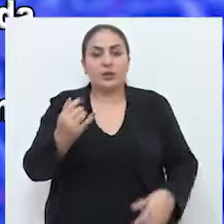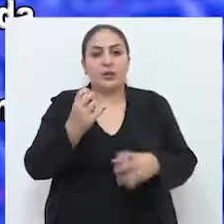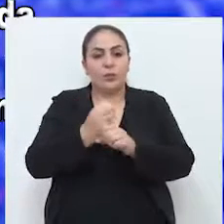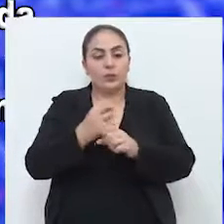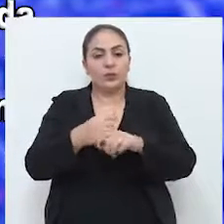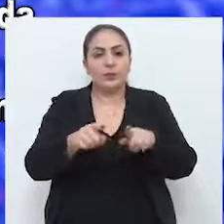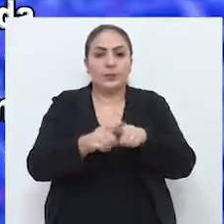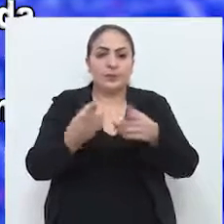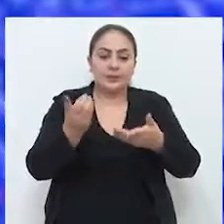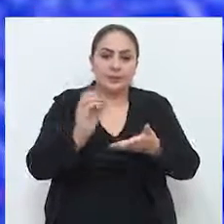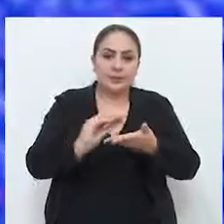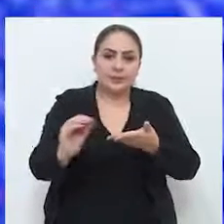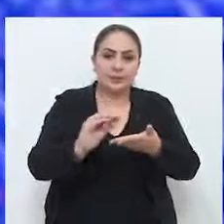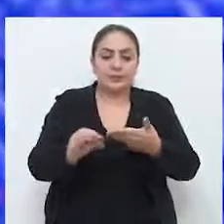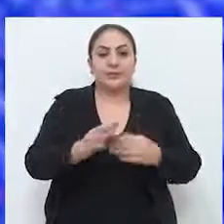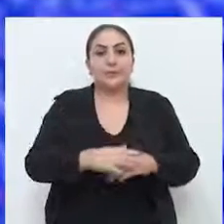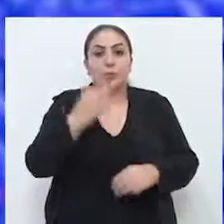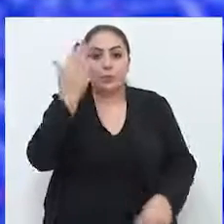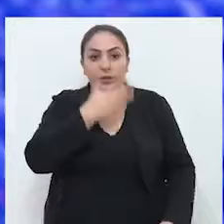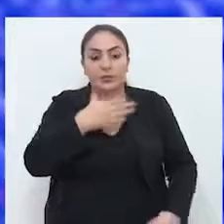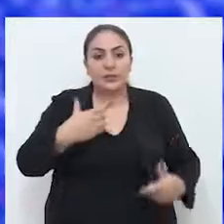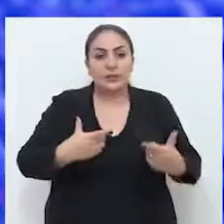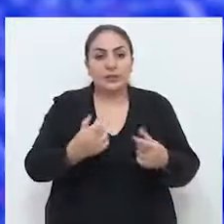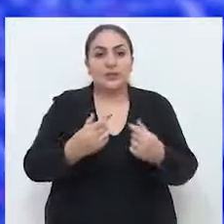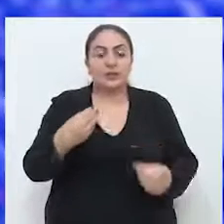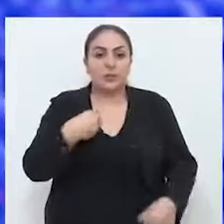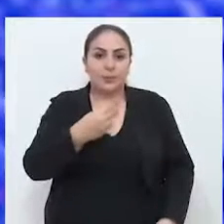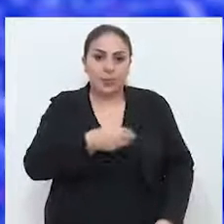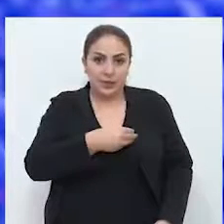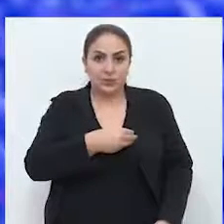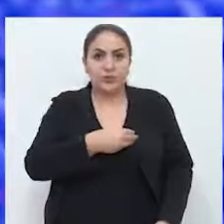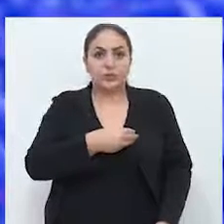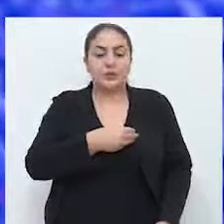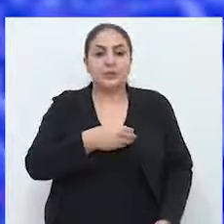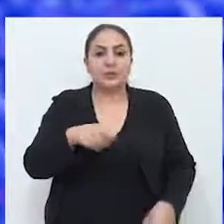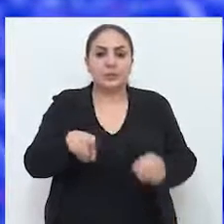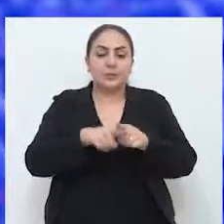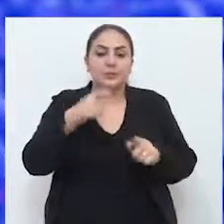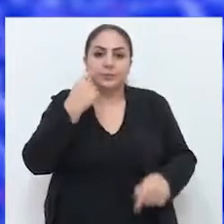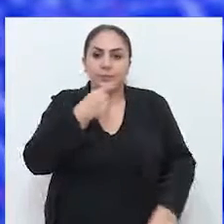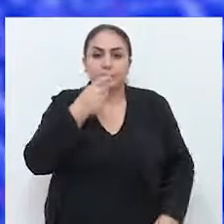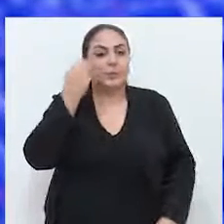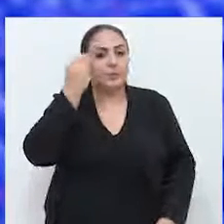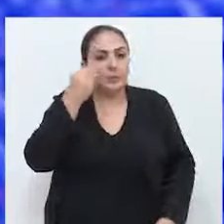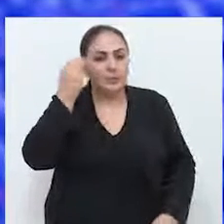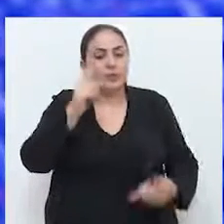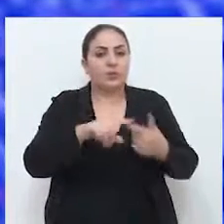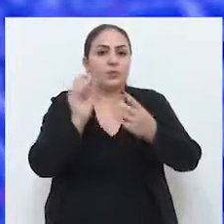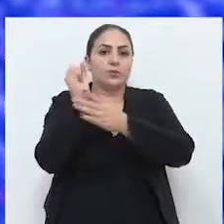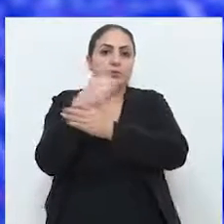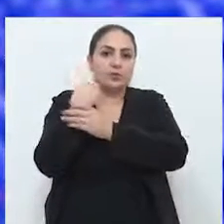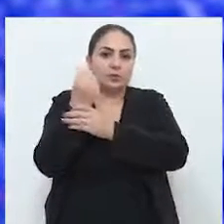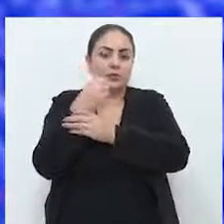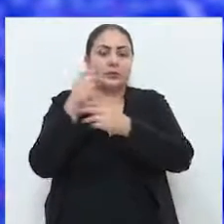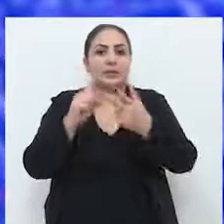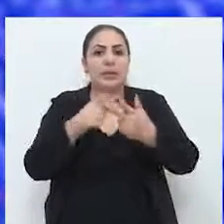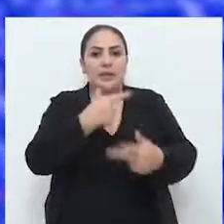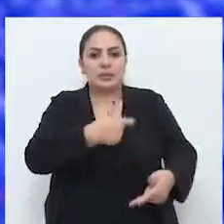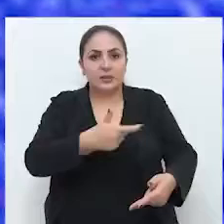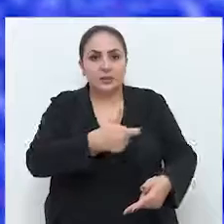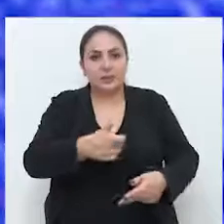e aplicações. Comprovantes de despesas médicas e odontológicas, psicólogos,